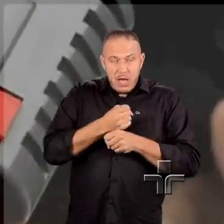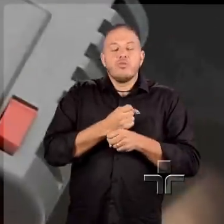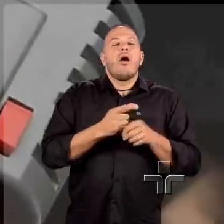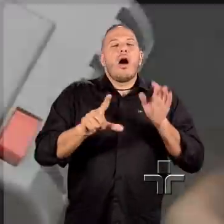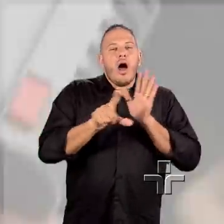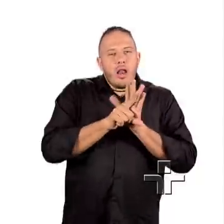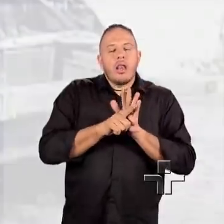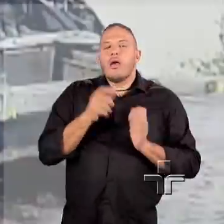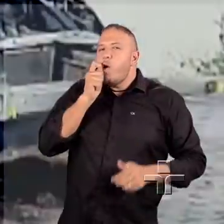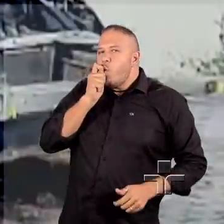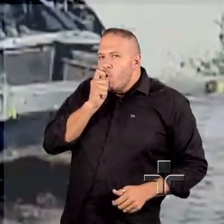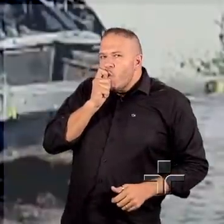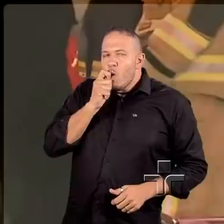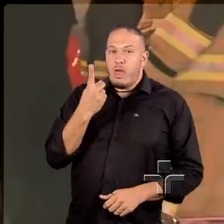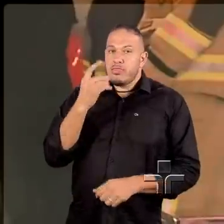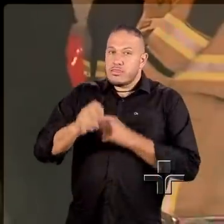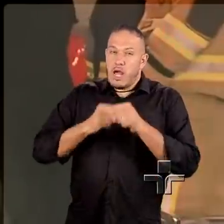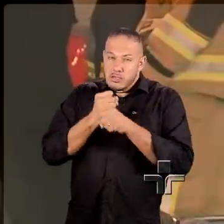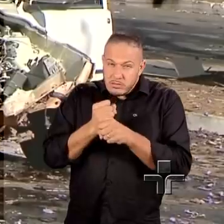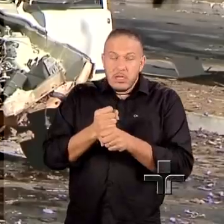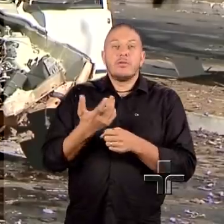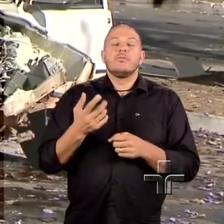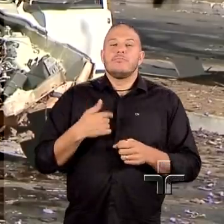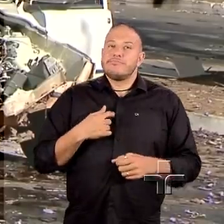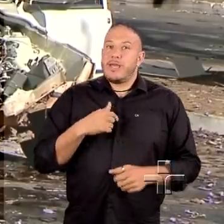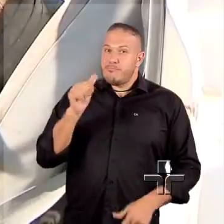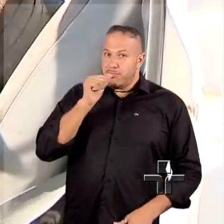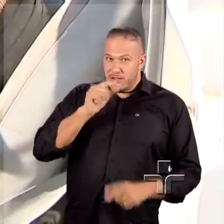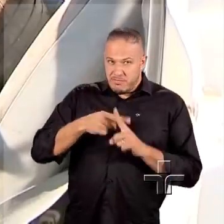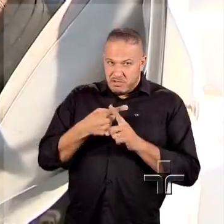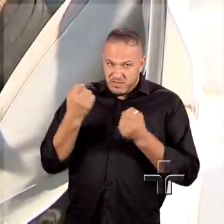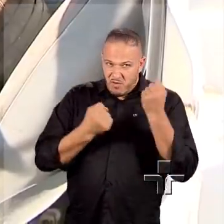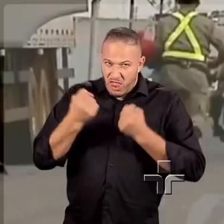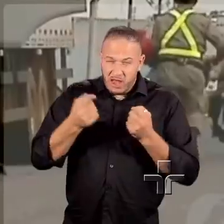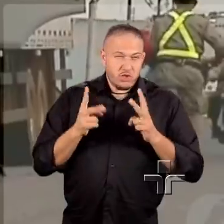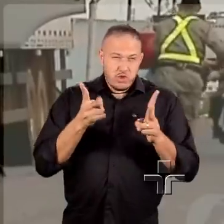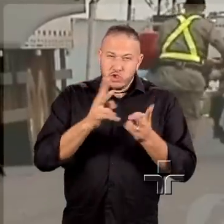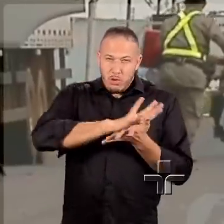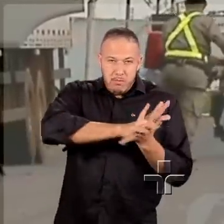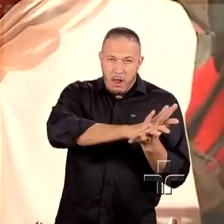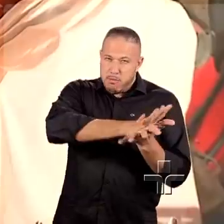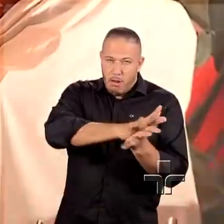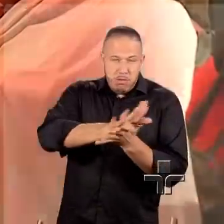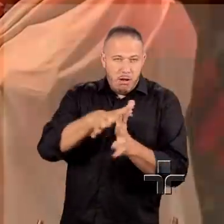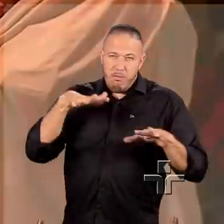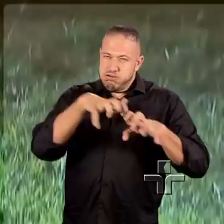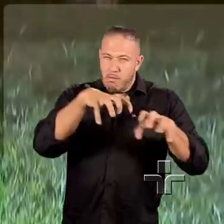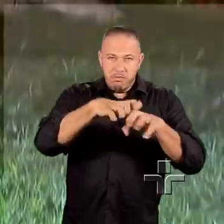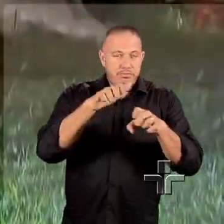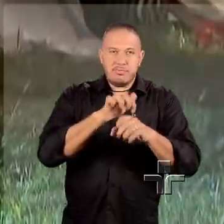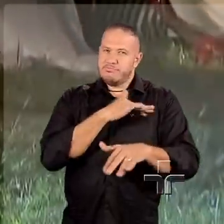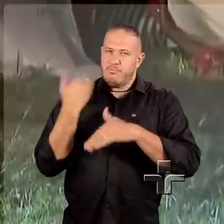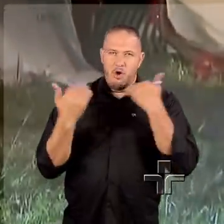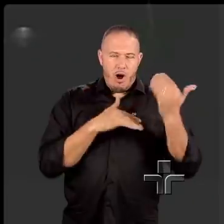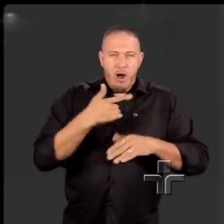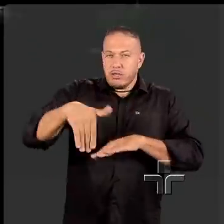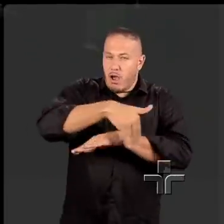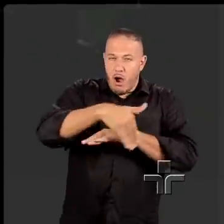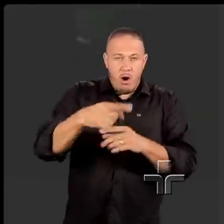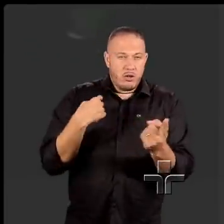completou 10 anos. Mas a equação que soma bebida e volante continuou matando nas estradas, ruas e avenidas do